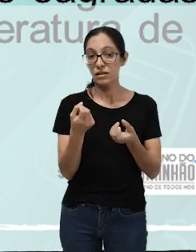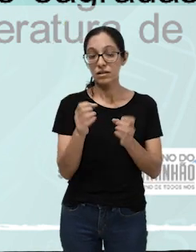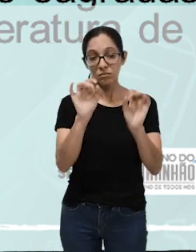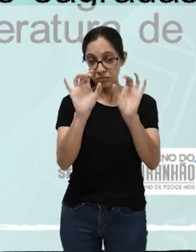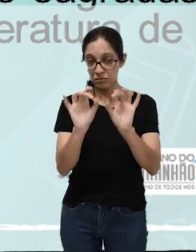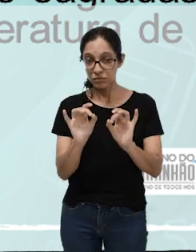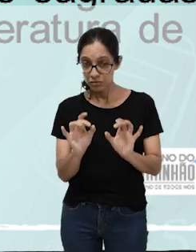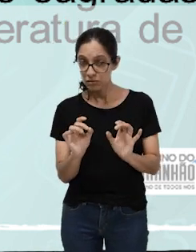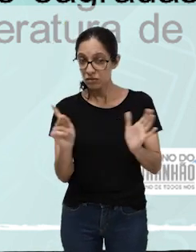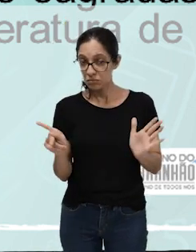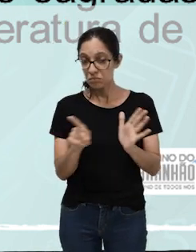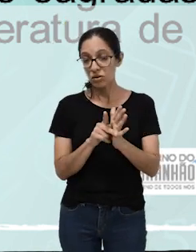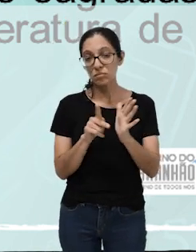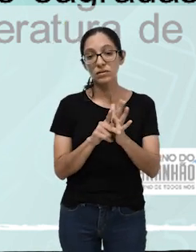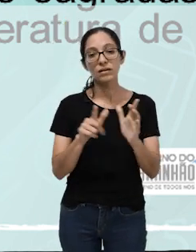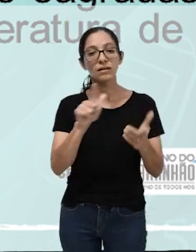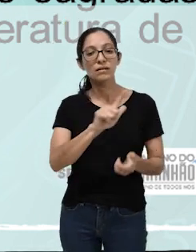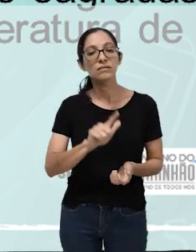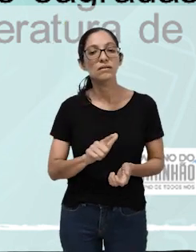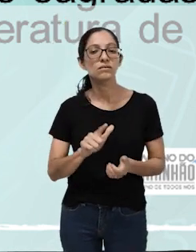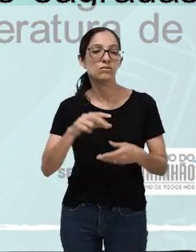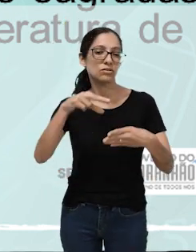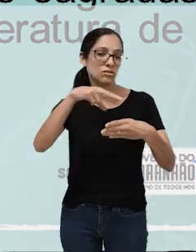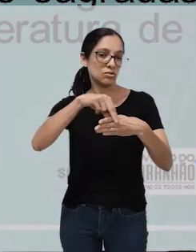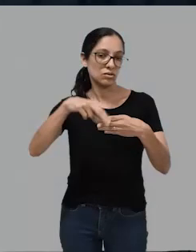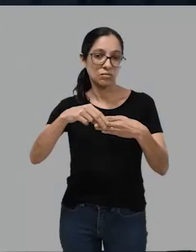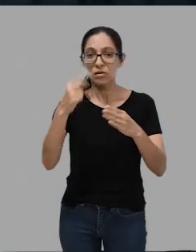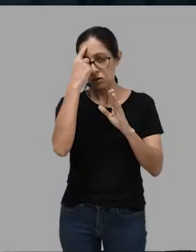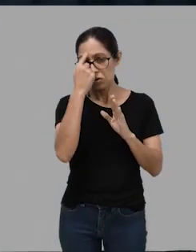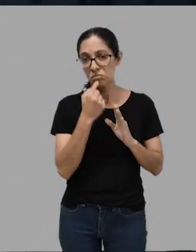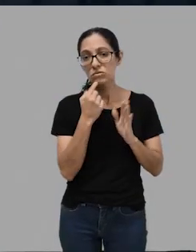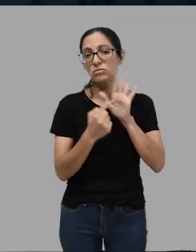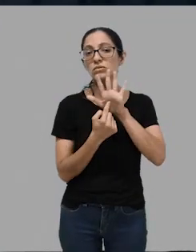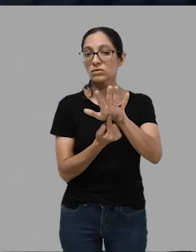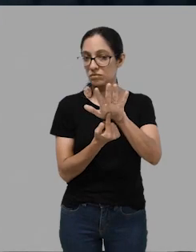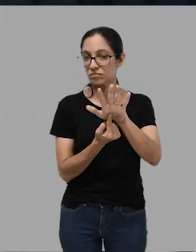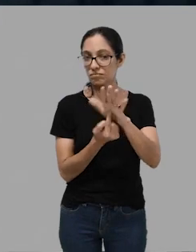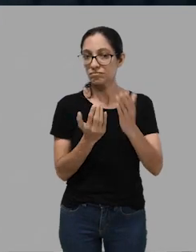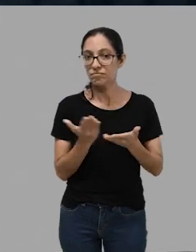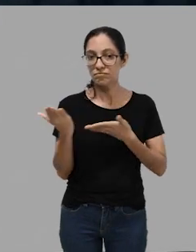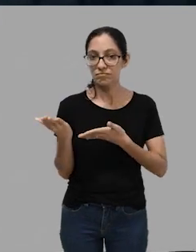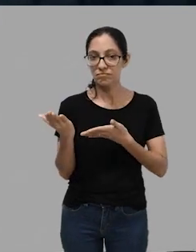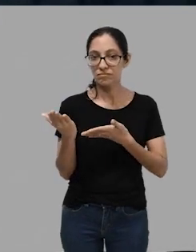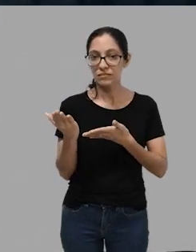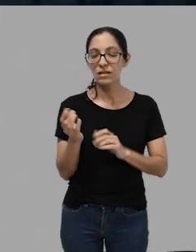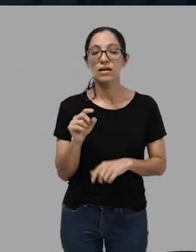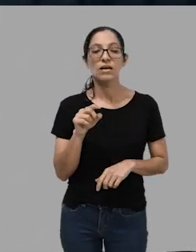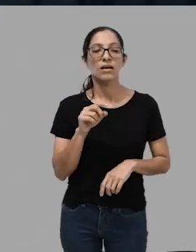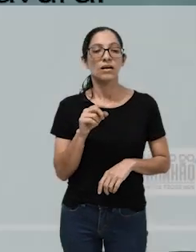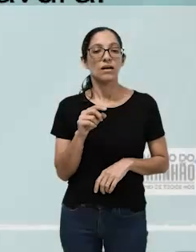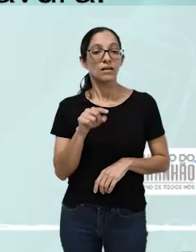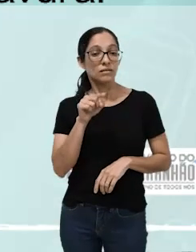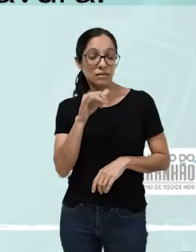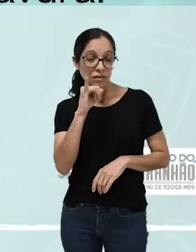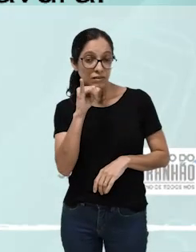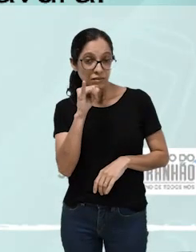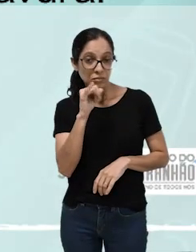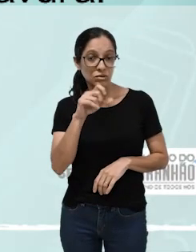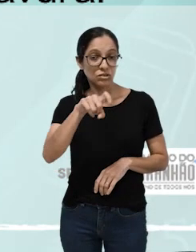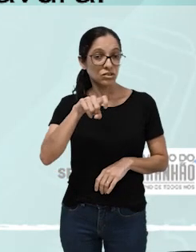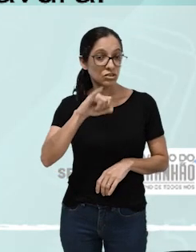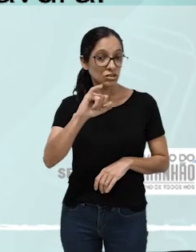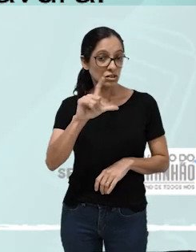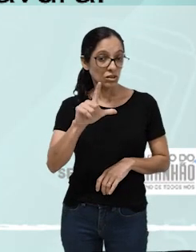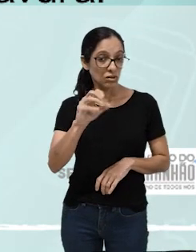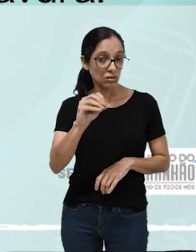mais marcantes da literatura de cordel o que que é isso eu trouxe a figura para vocês olha só isso aqui é uma xilografia é uma